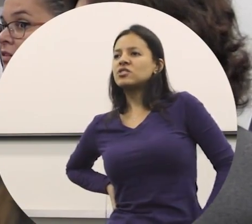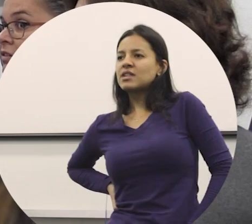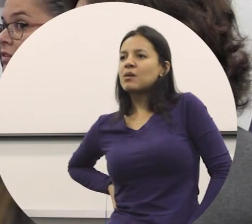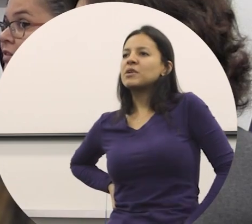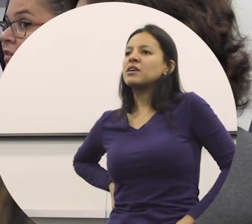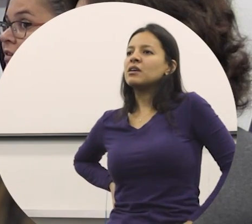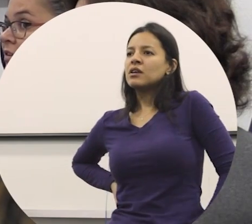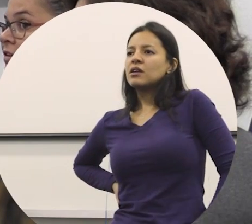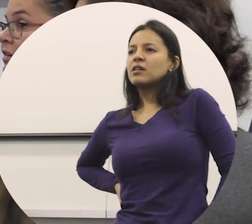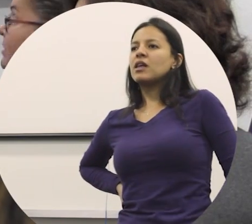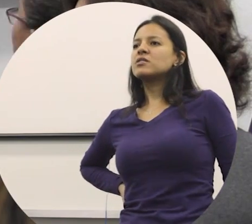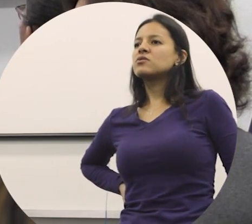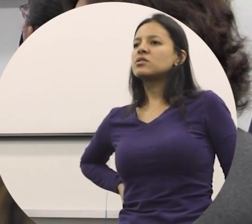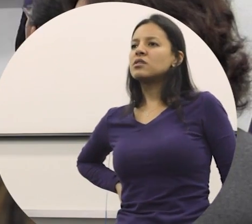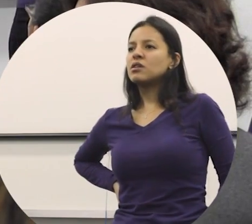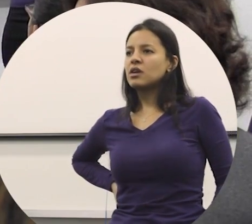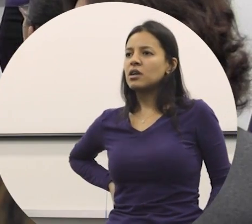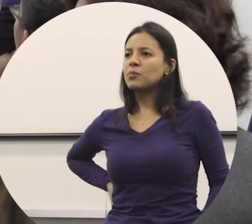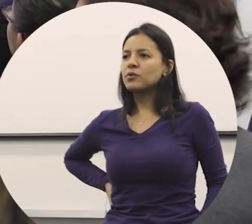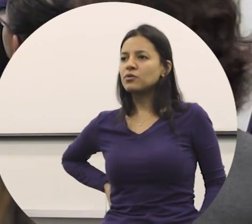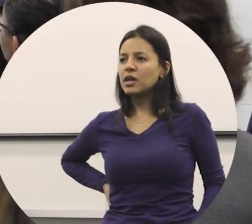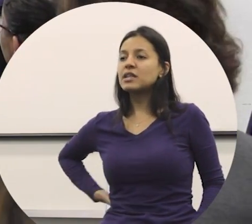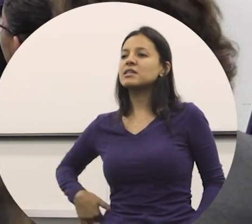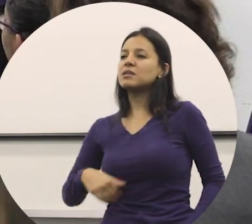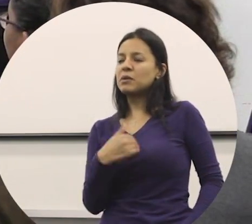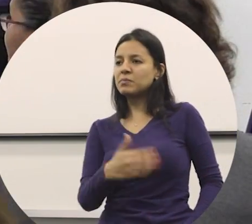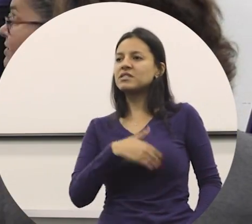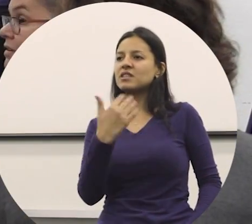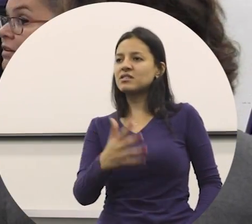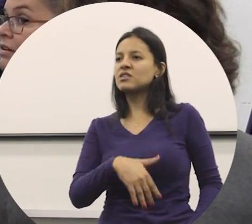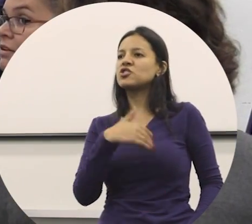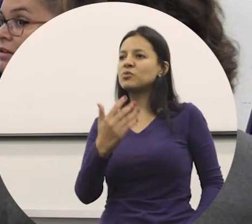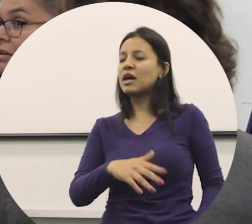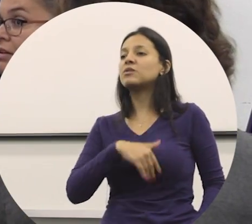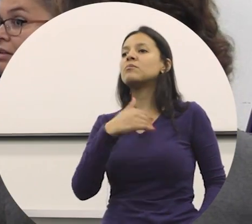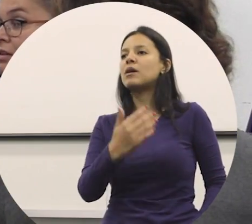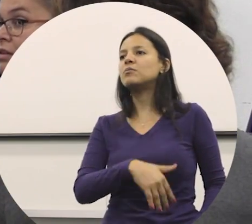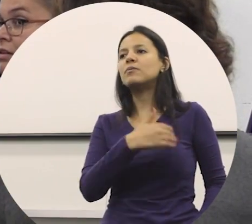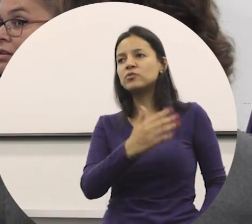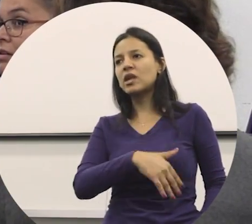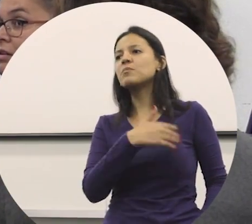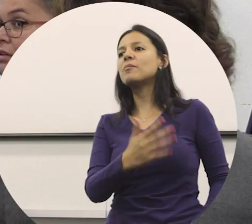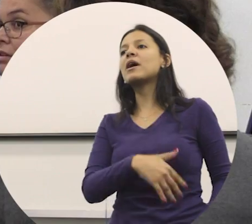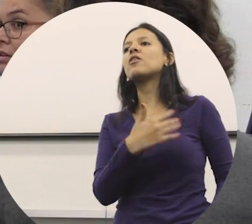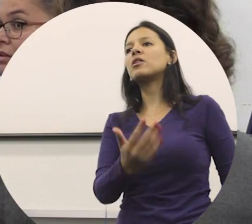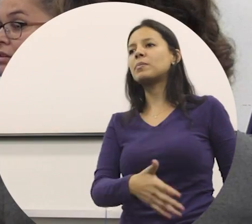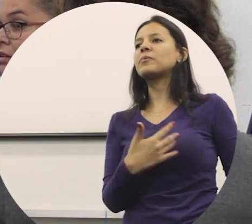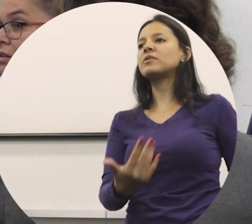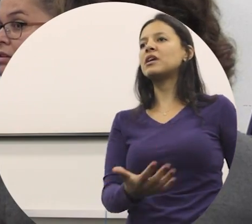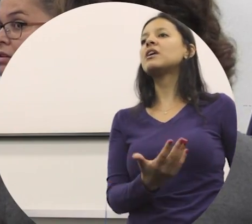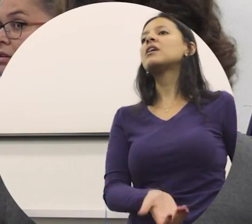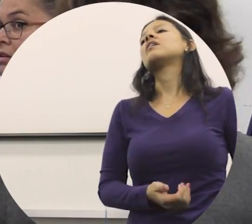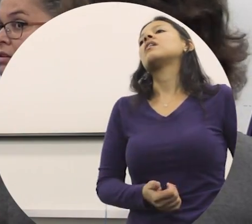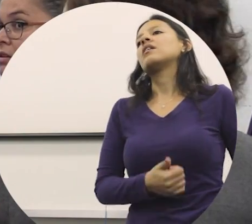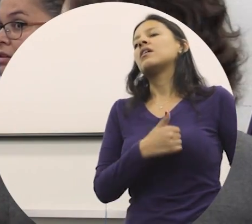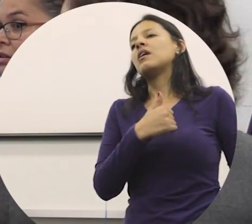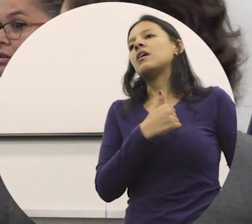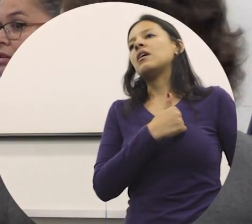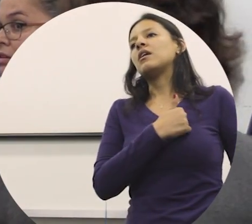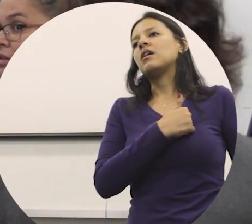Então, a gente sabe que textos em português, ele precisa estar sendo estimulado por um tempo maior para poder